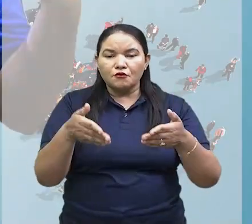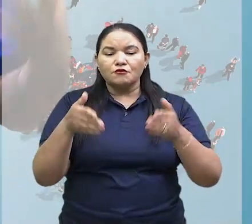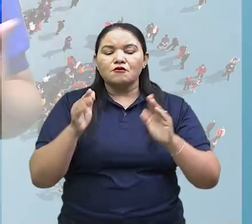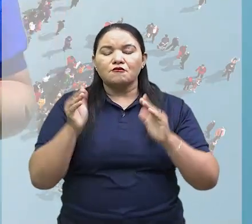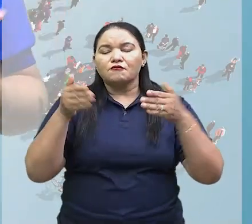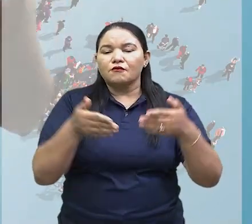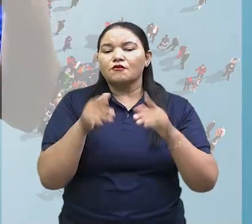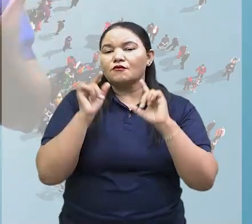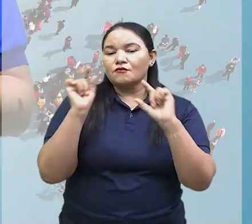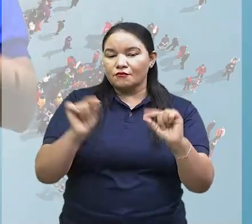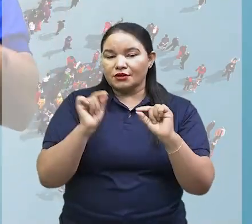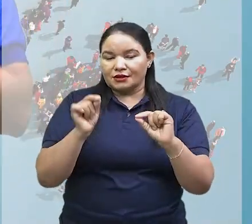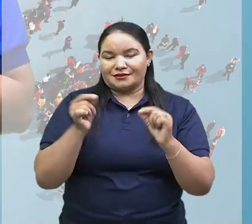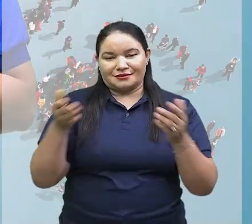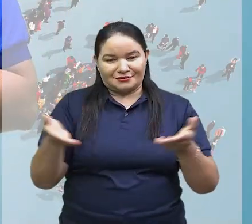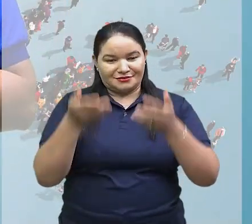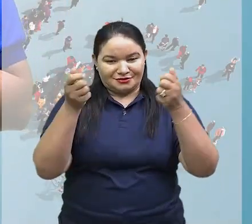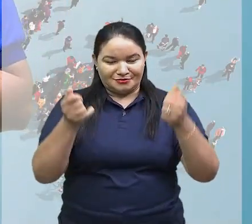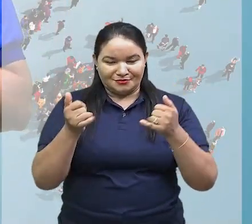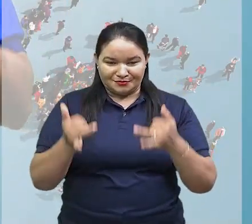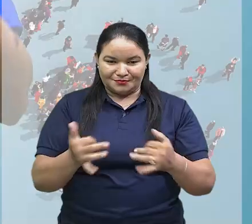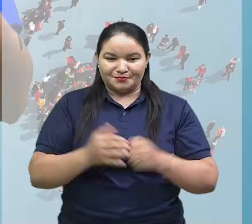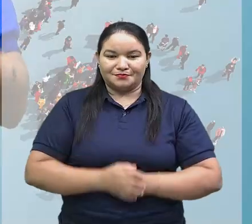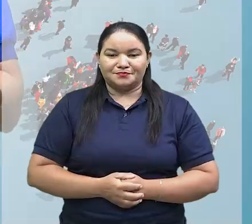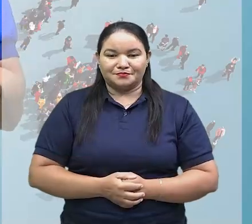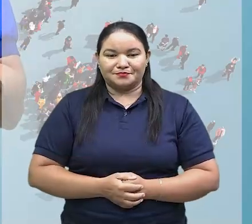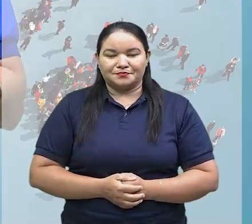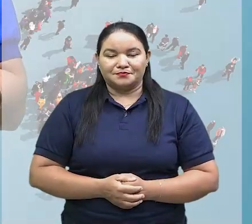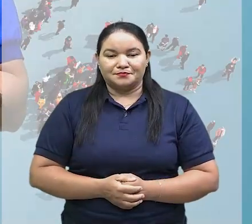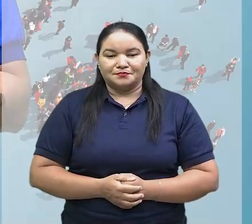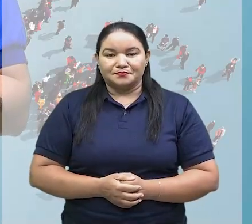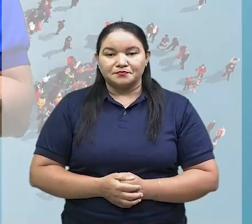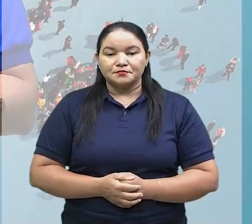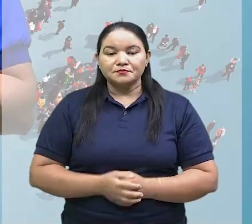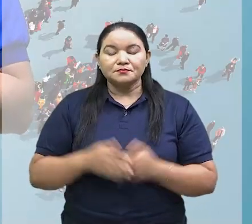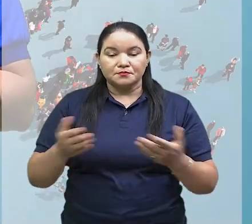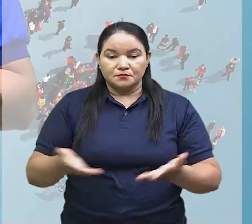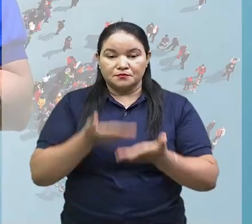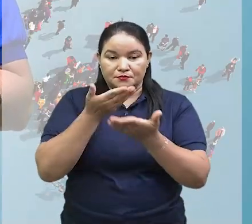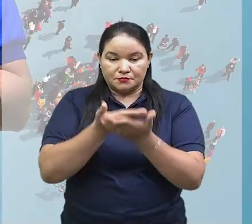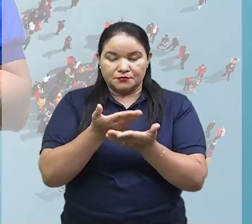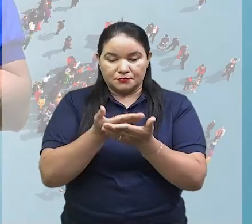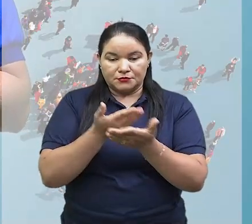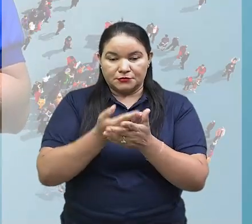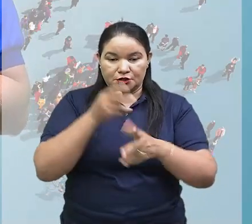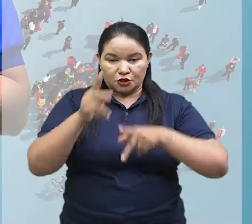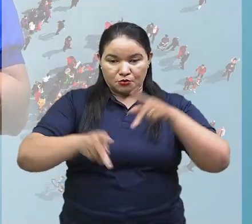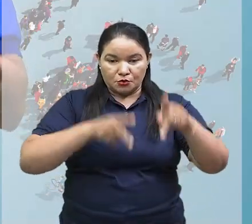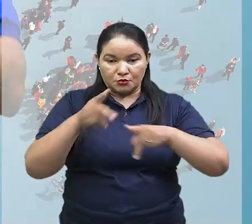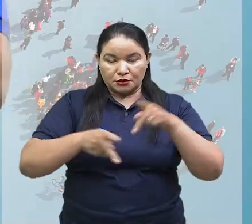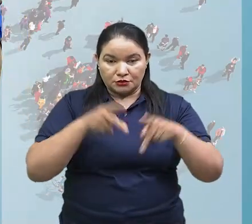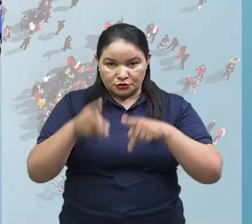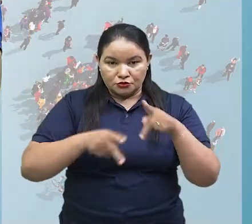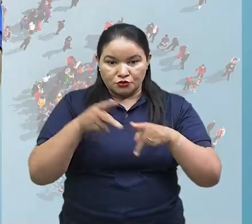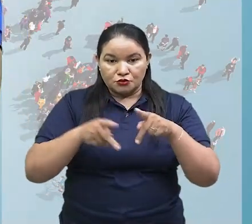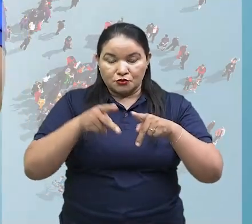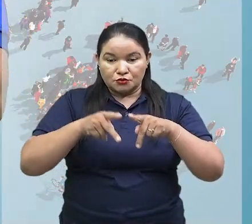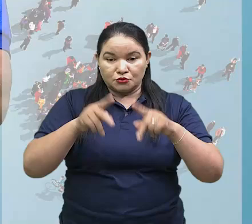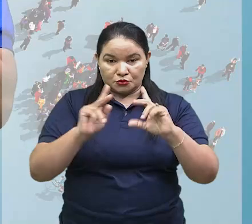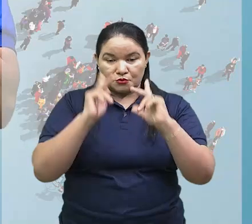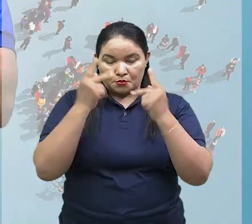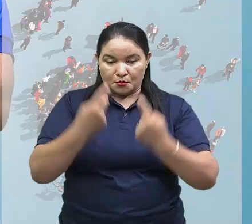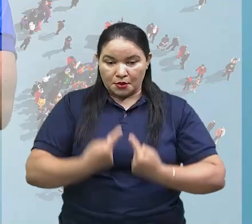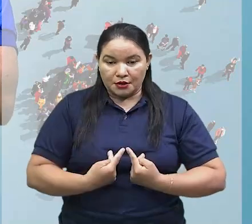se dedicando ao quê? É o que nós iremos estudar agora. Olha só, a dedicação desses estudos da demografia, gente, das